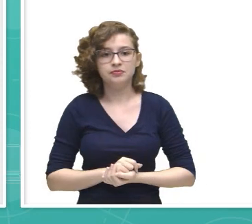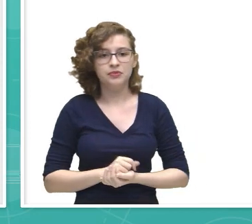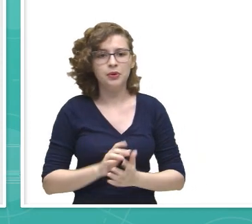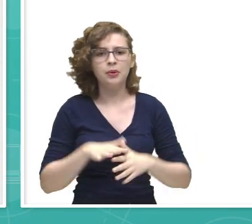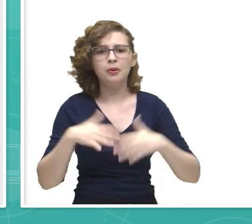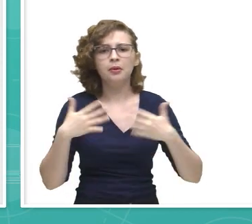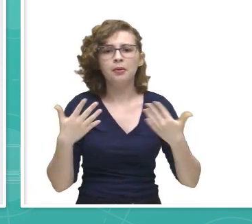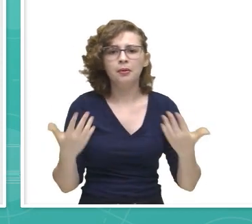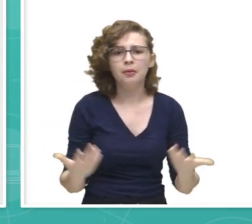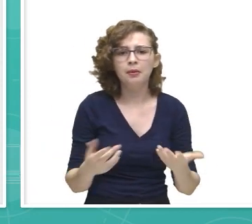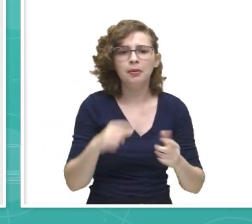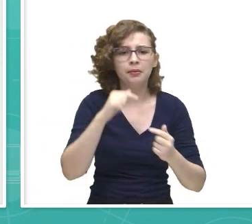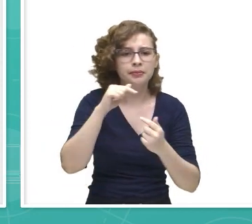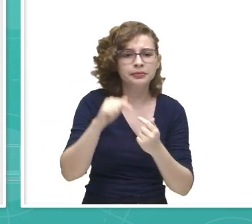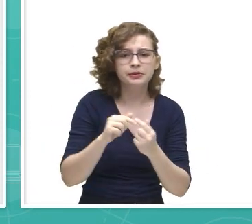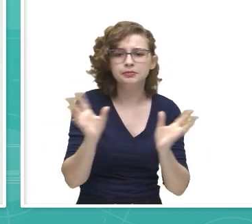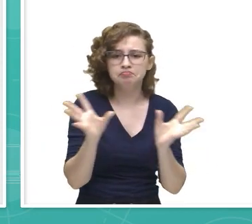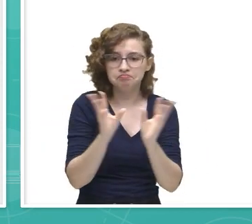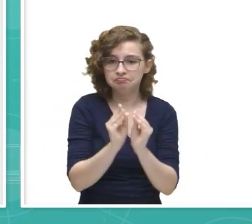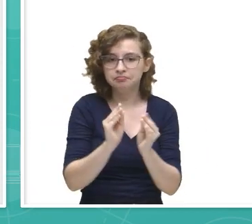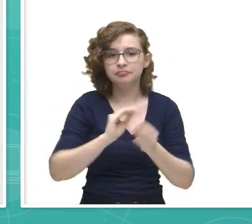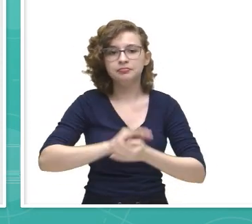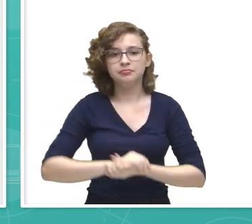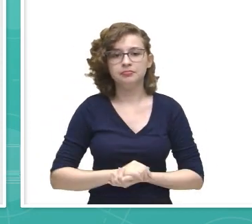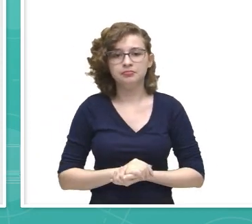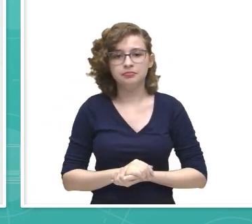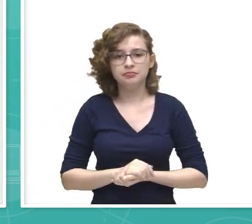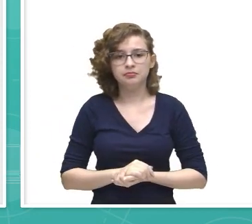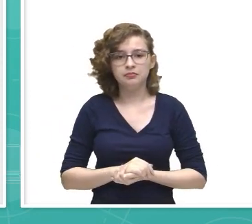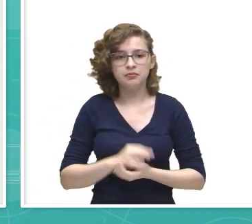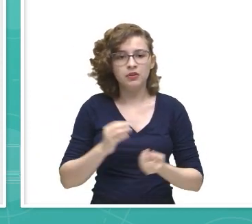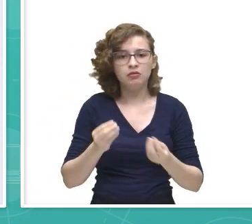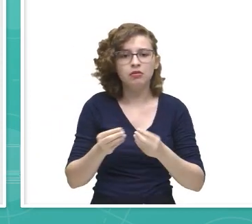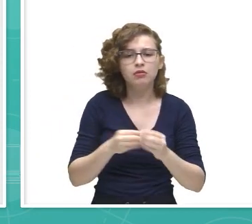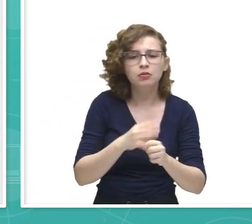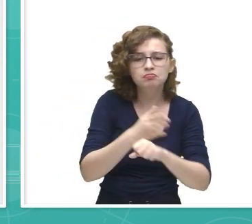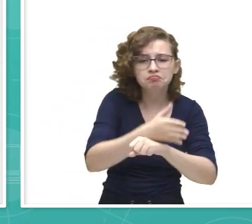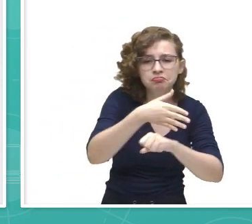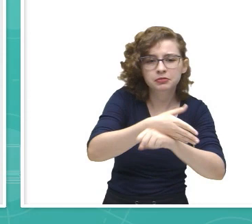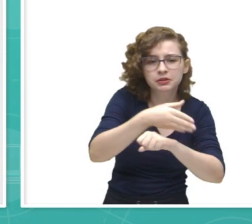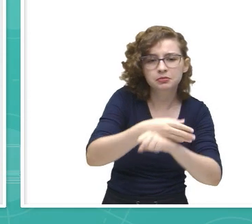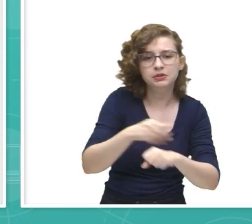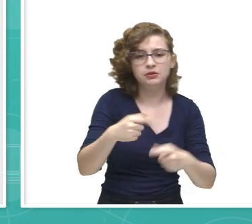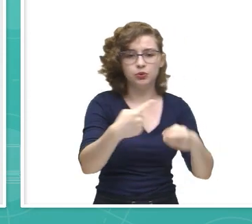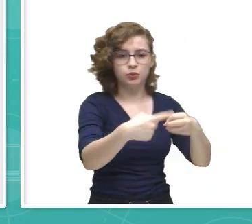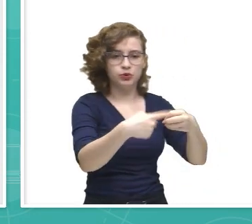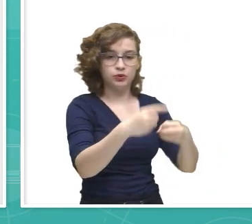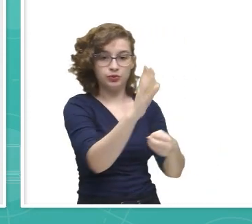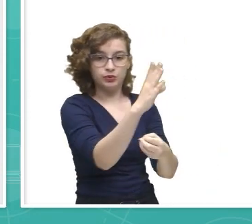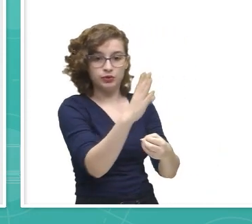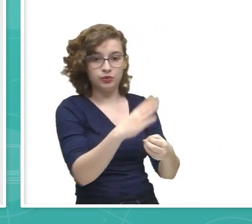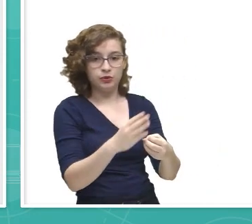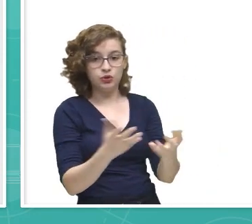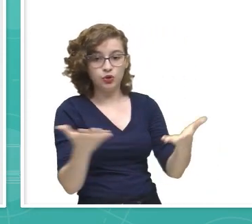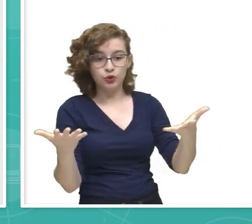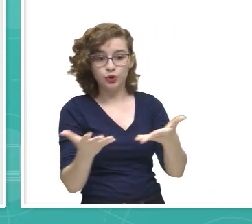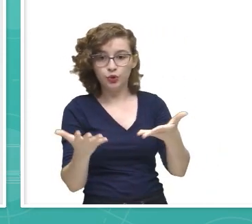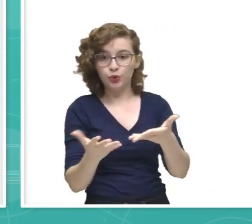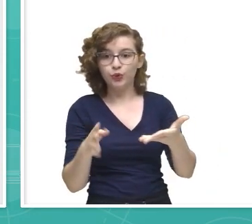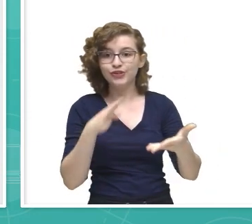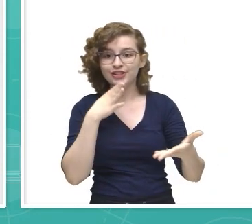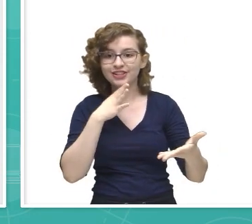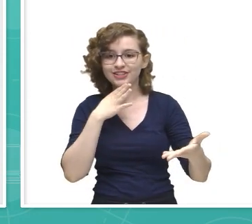resumido, letra A, determinante para a ocupação efetiva do interior do Brasil e deram ao nosso país a sua atual configuração